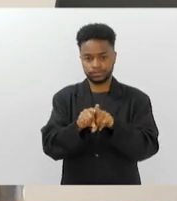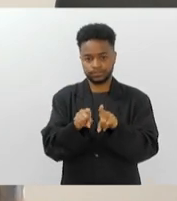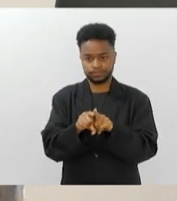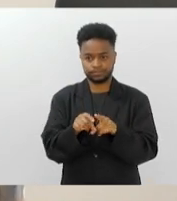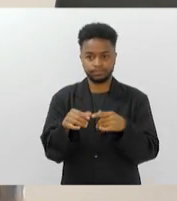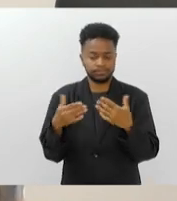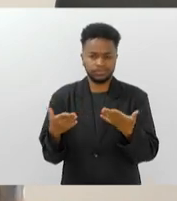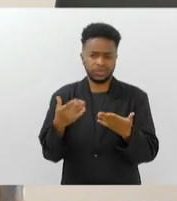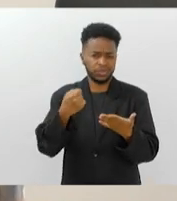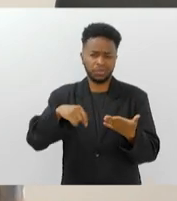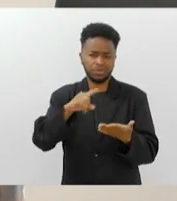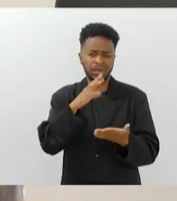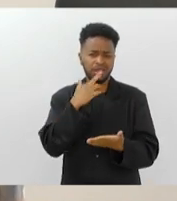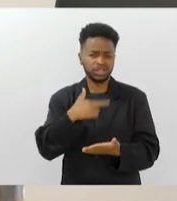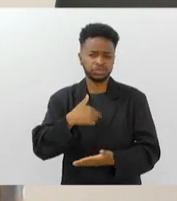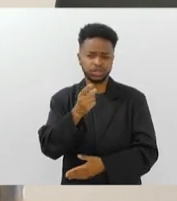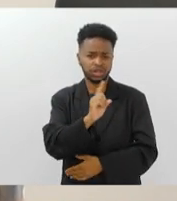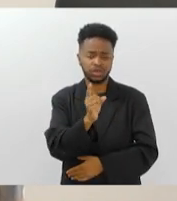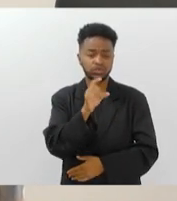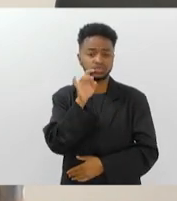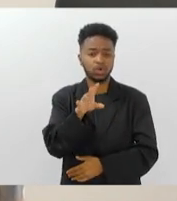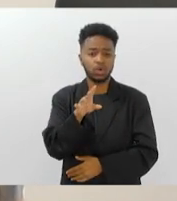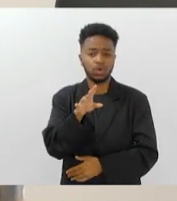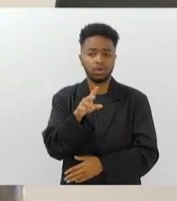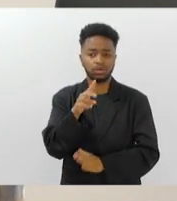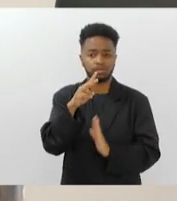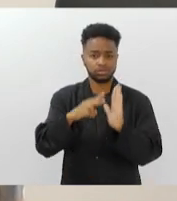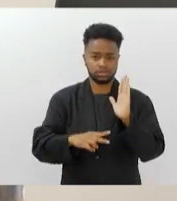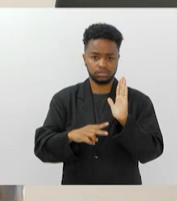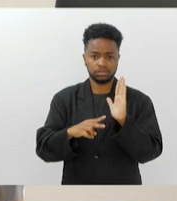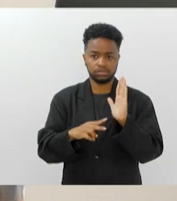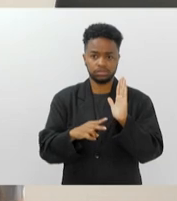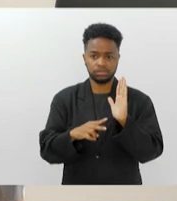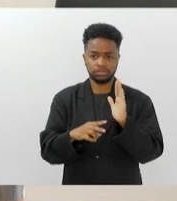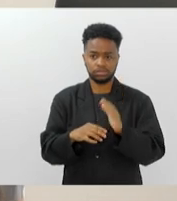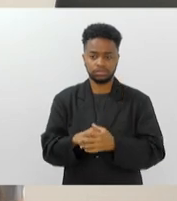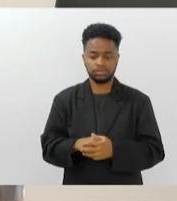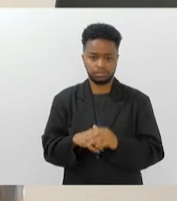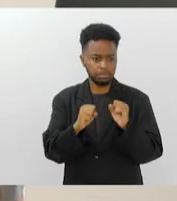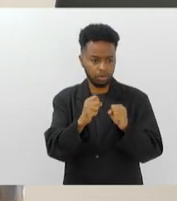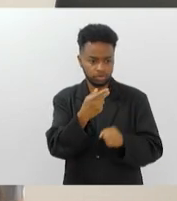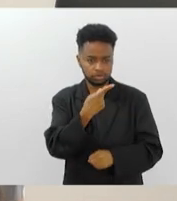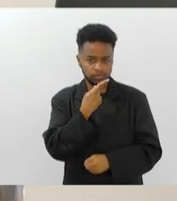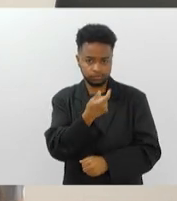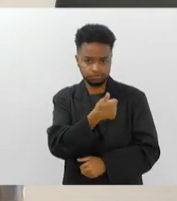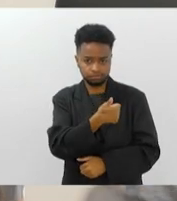não não precisa responder só para ver mas diga mas diga